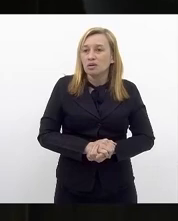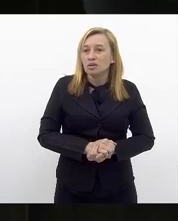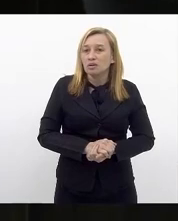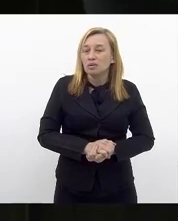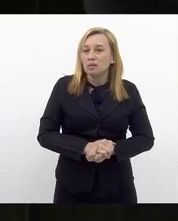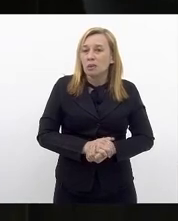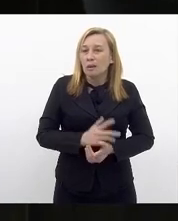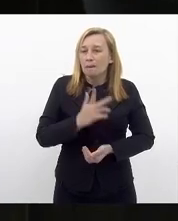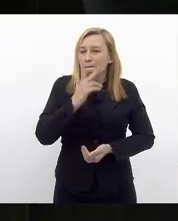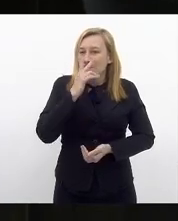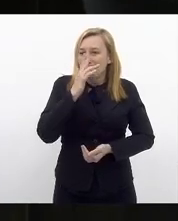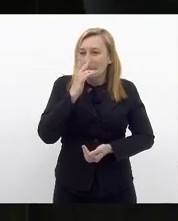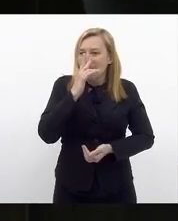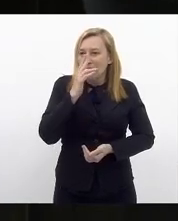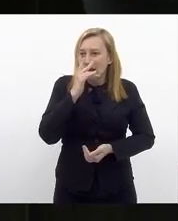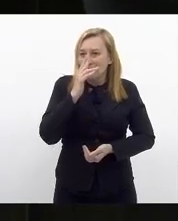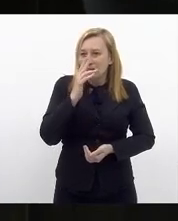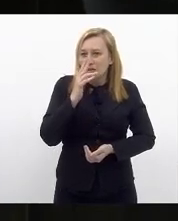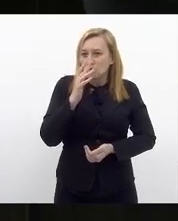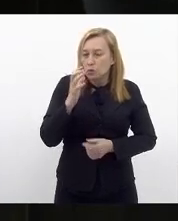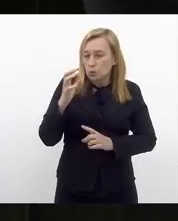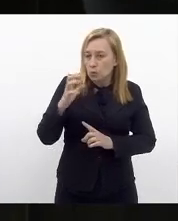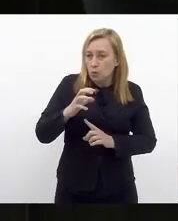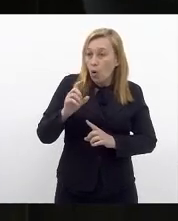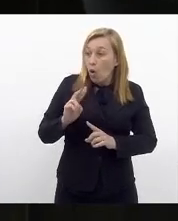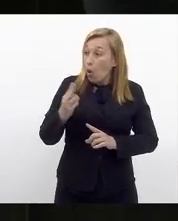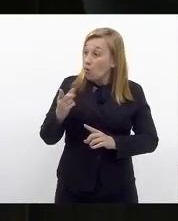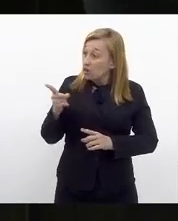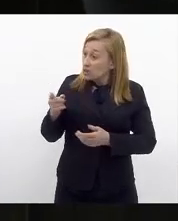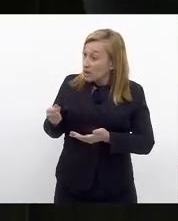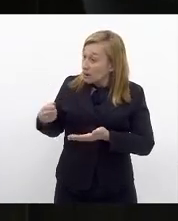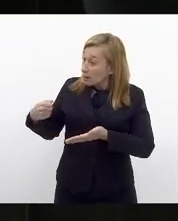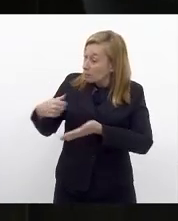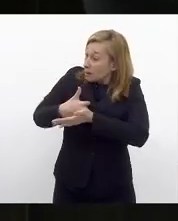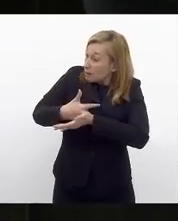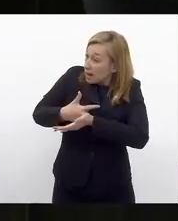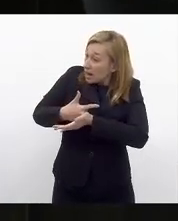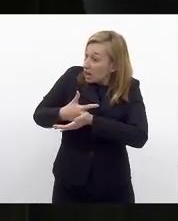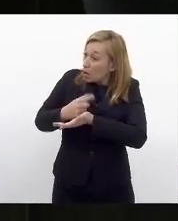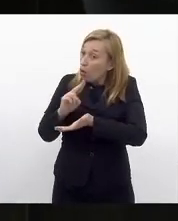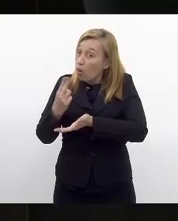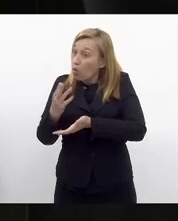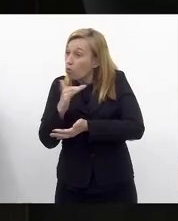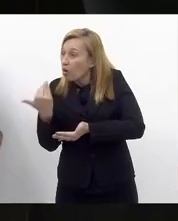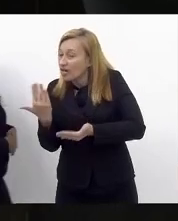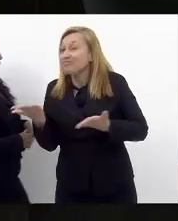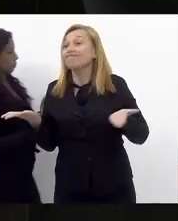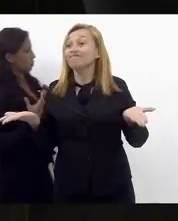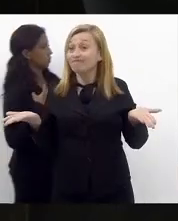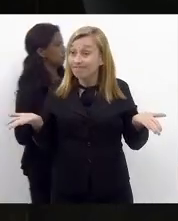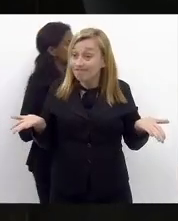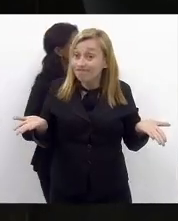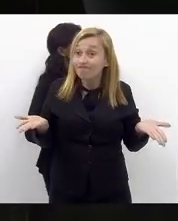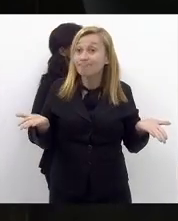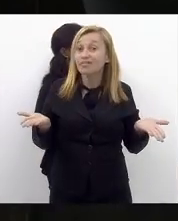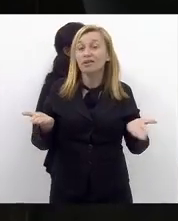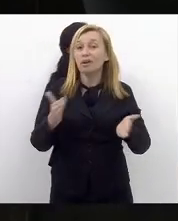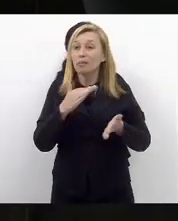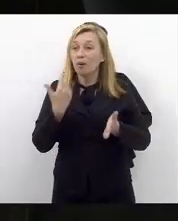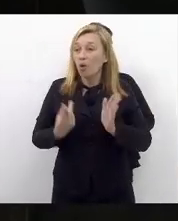agiotagem bom ou você me paga o que me deve ou morre não morre